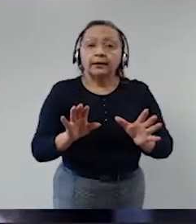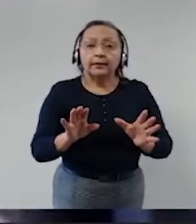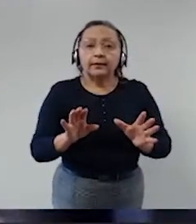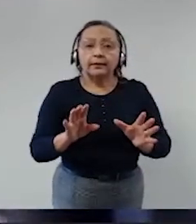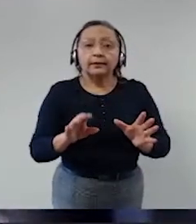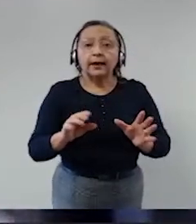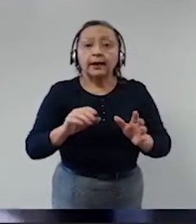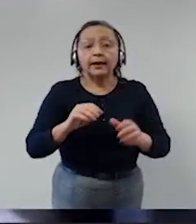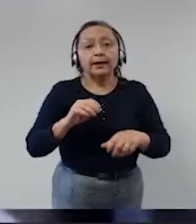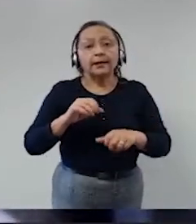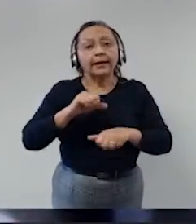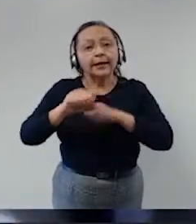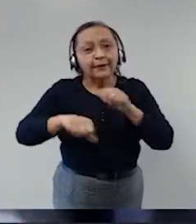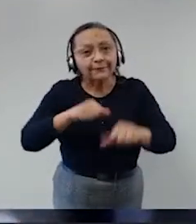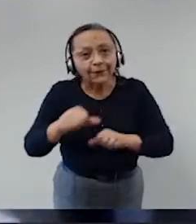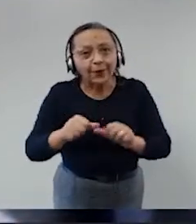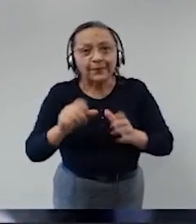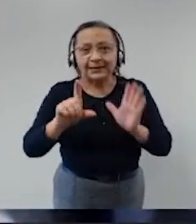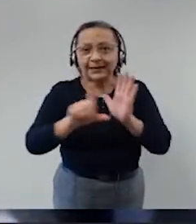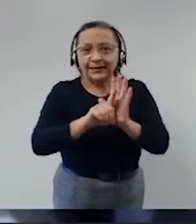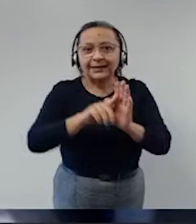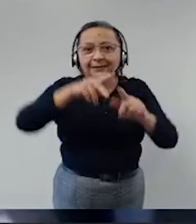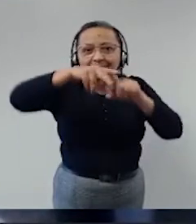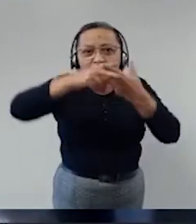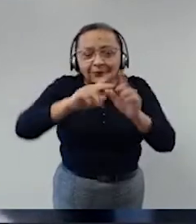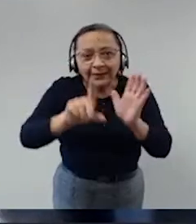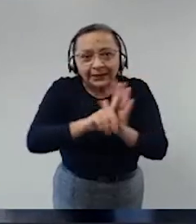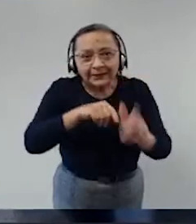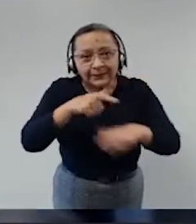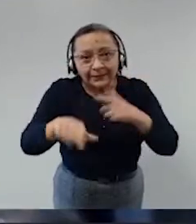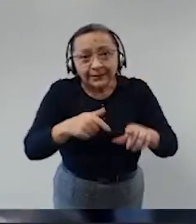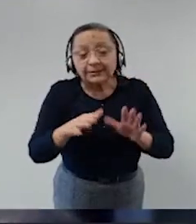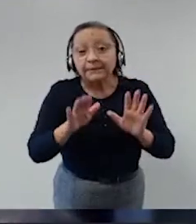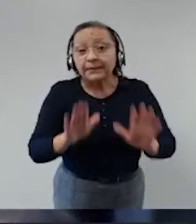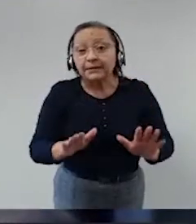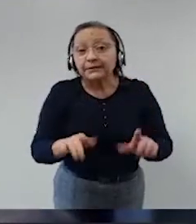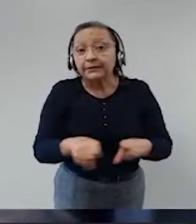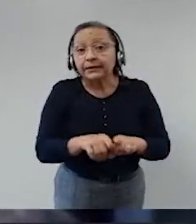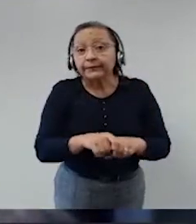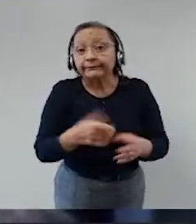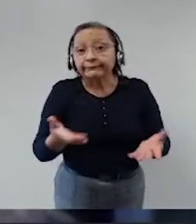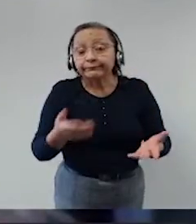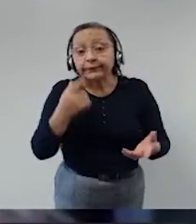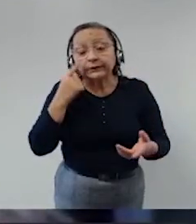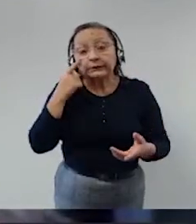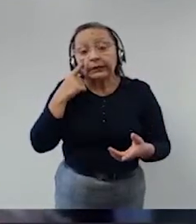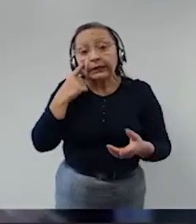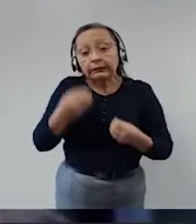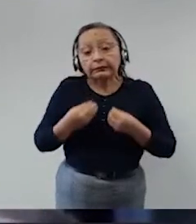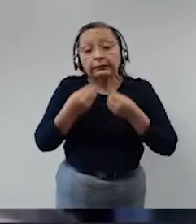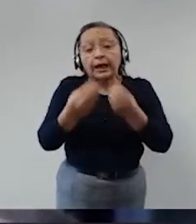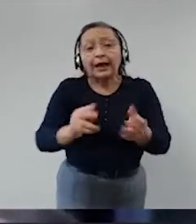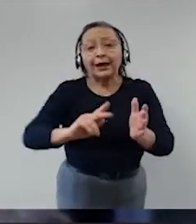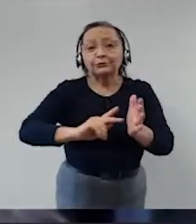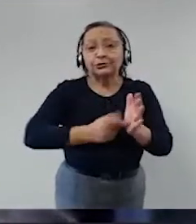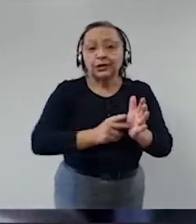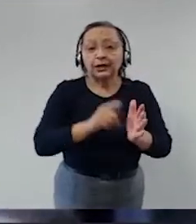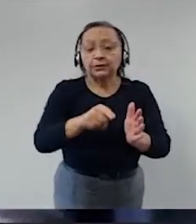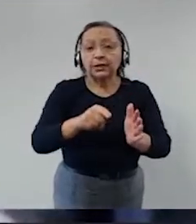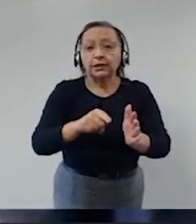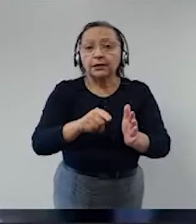reforma trabalhista, e aí, meus amigos, sob o pretexto de atribuir-se aos sindicatos um